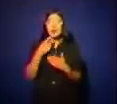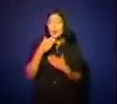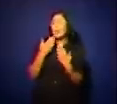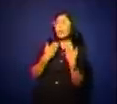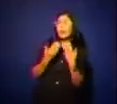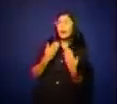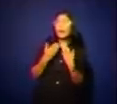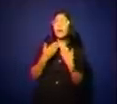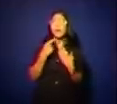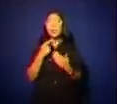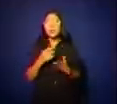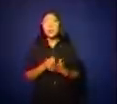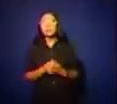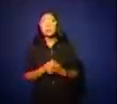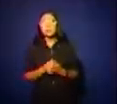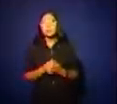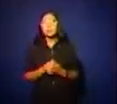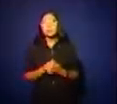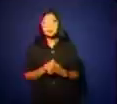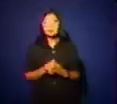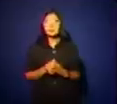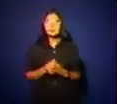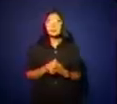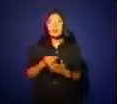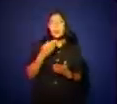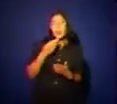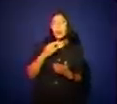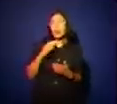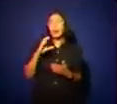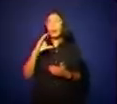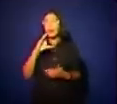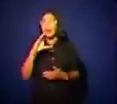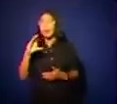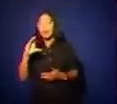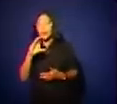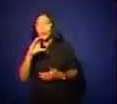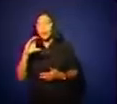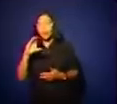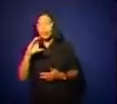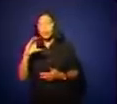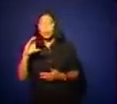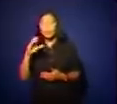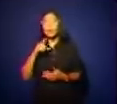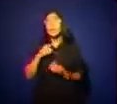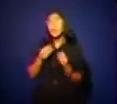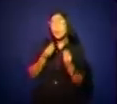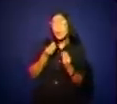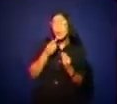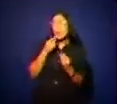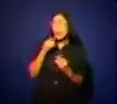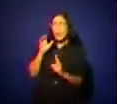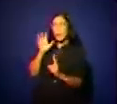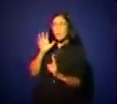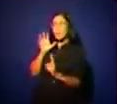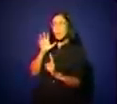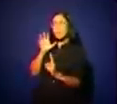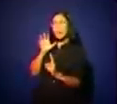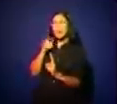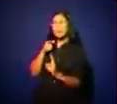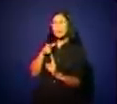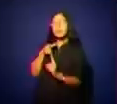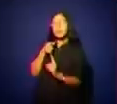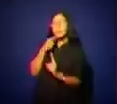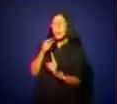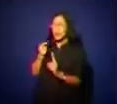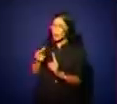um pouco mais sobre não é ser cientista no seu cientista é como é que eu faço para induzir com que realmente